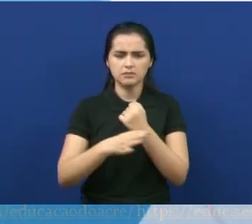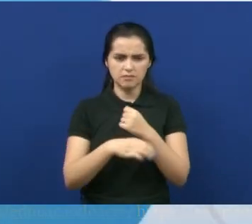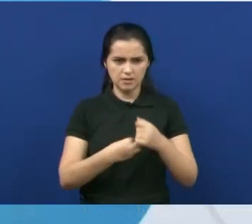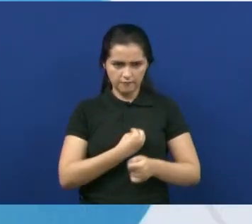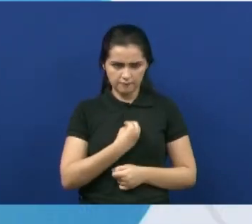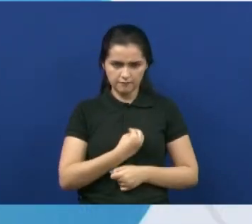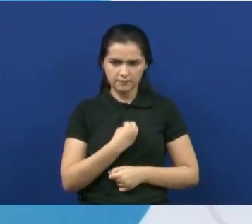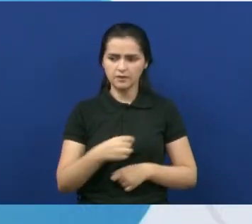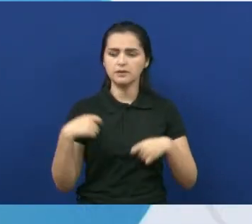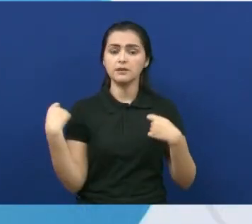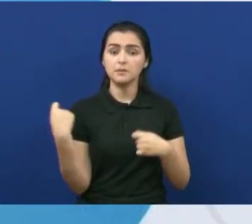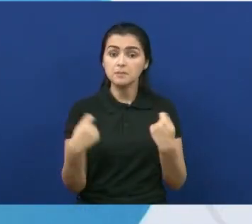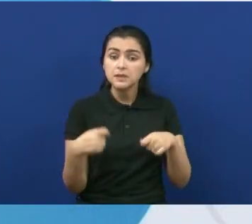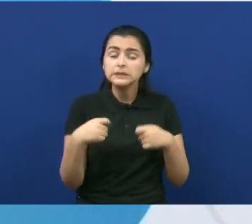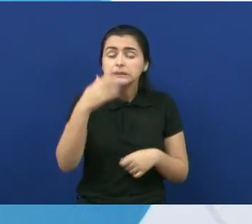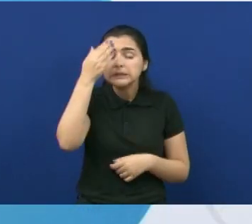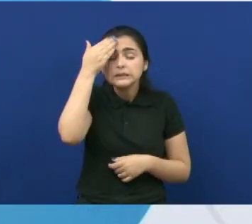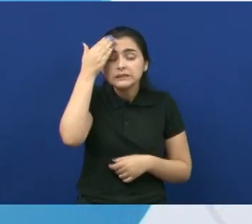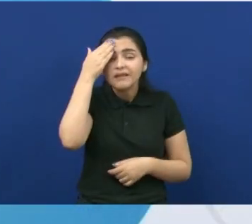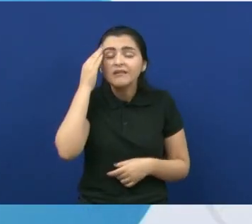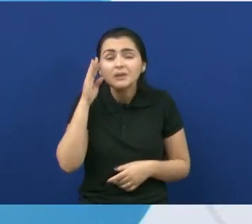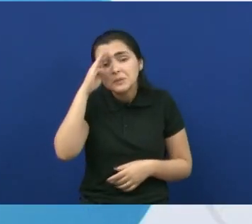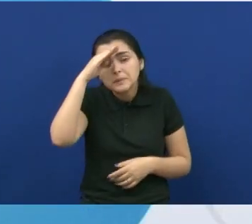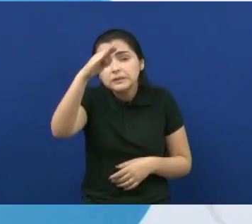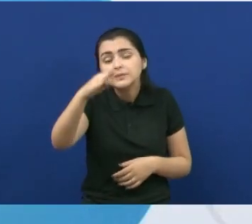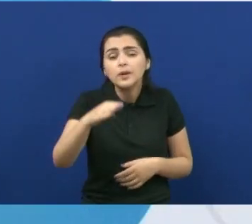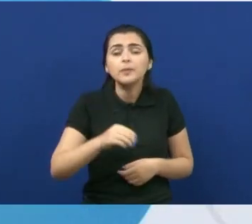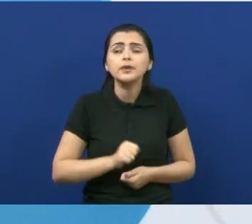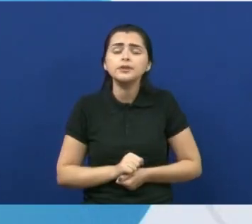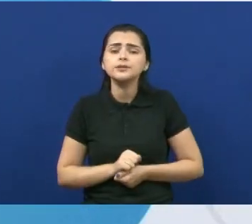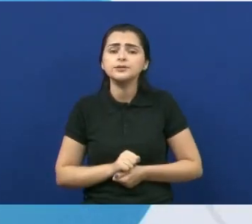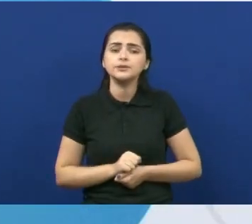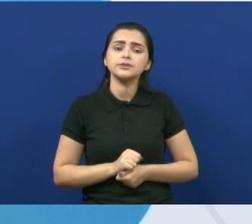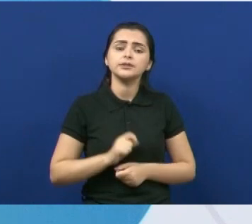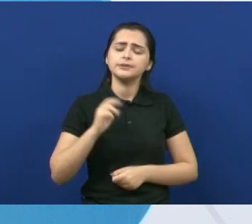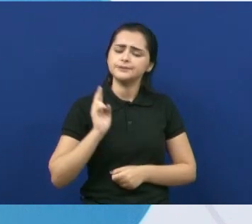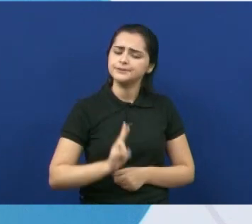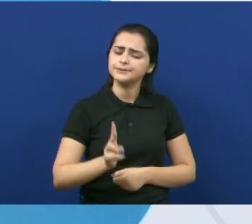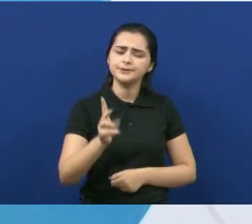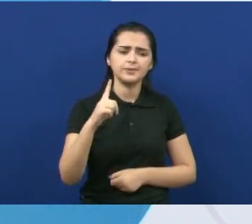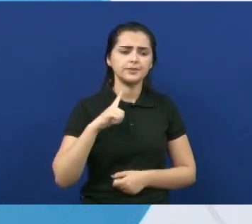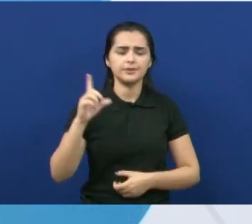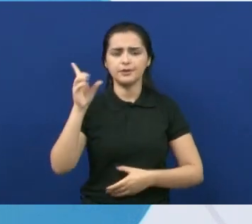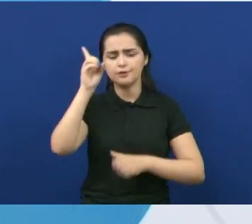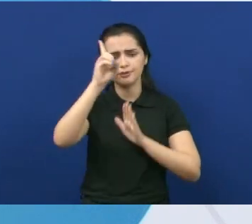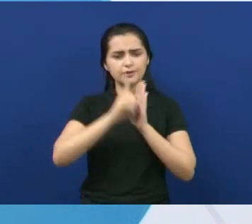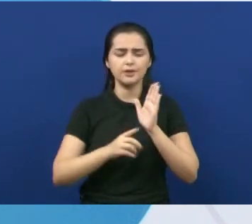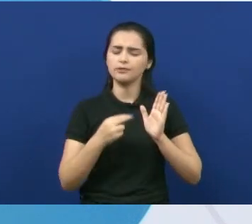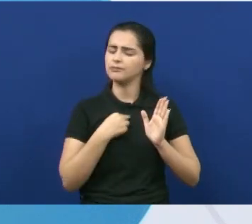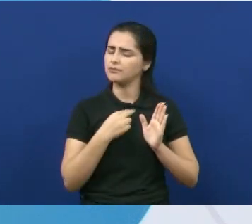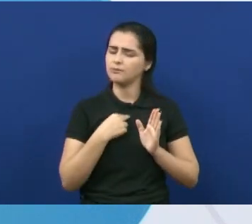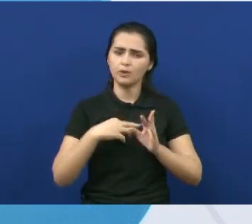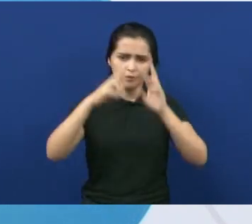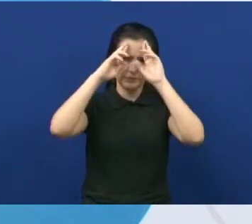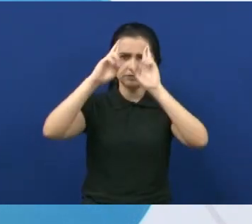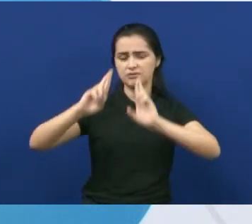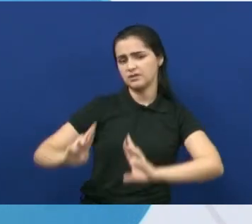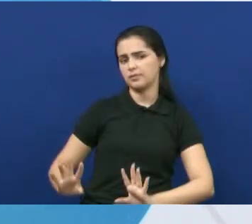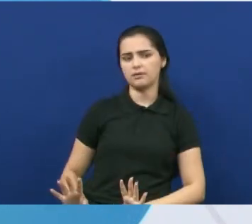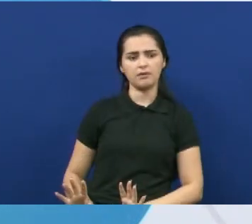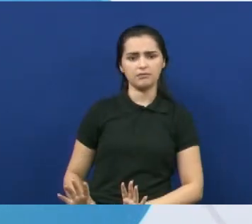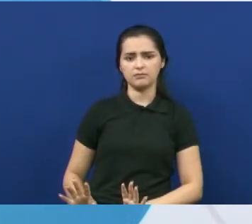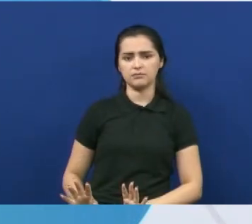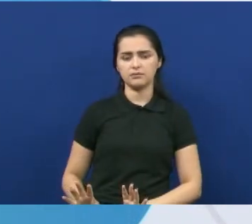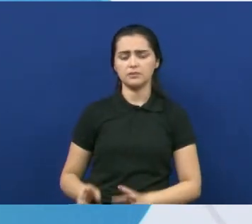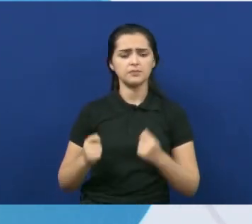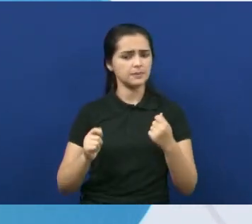vivência, a gente precisa entender principalmente que a gente sempre tem direitos que não podem ser desrespeitados. Mas